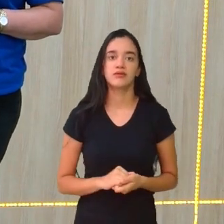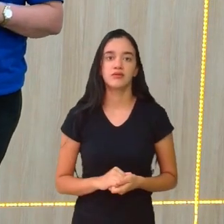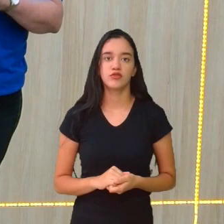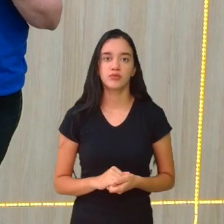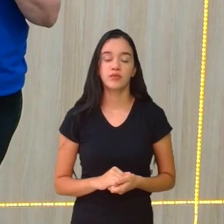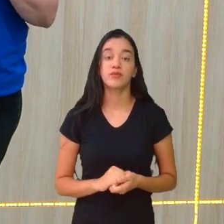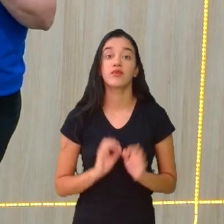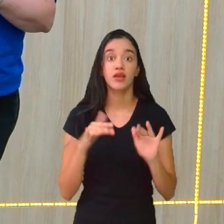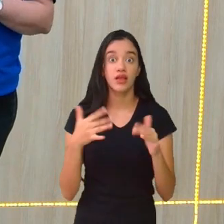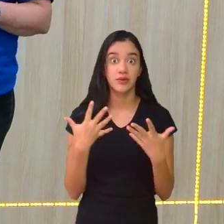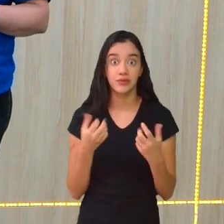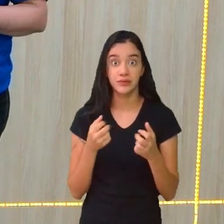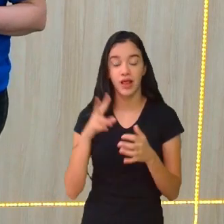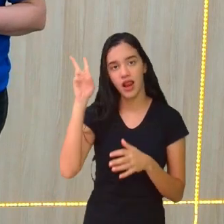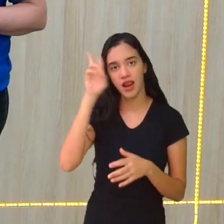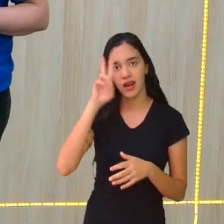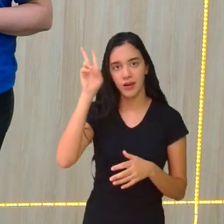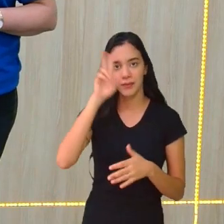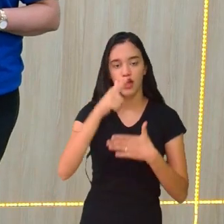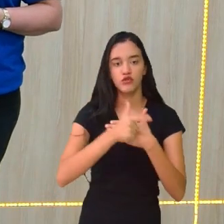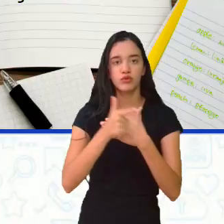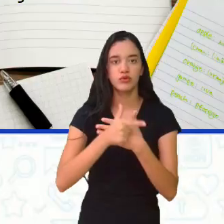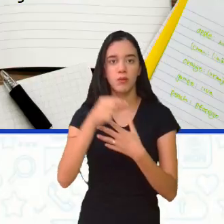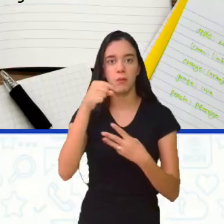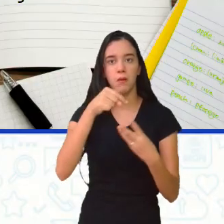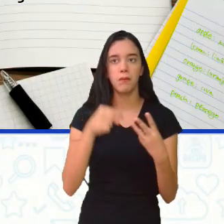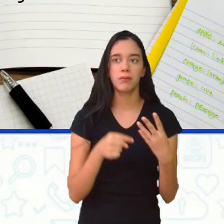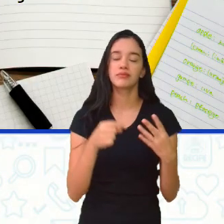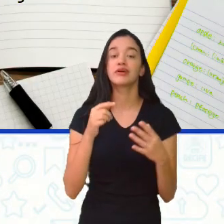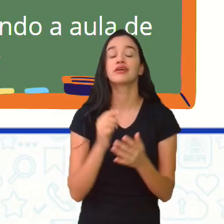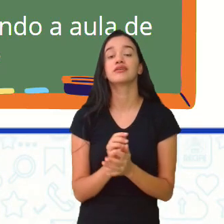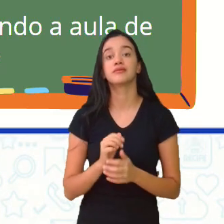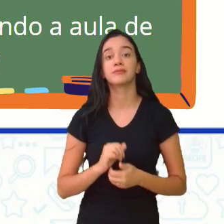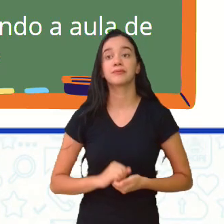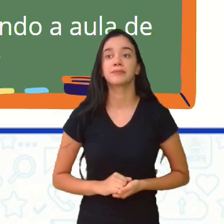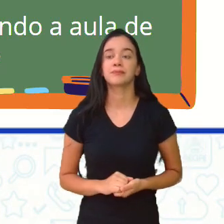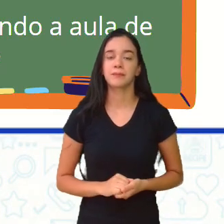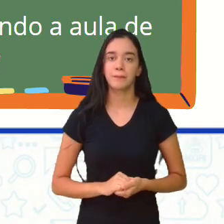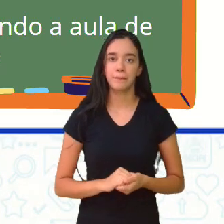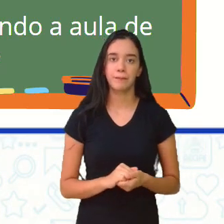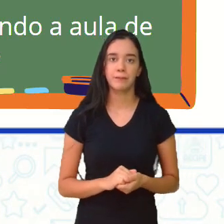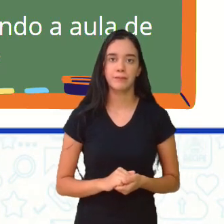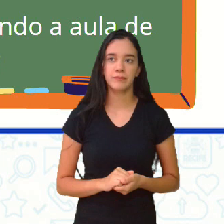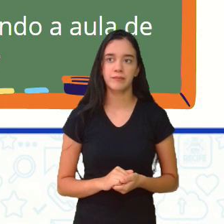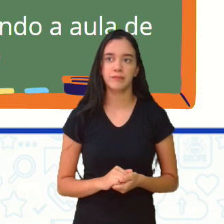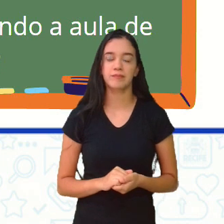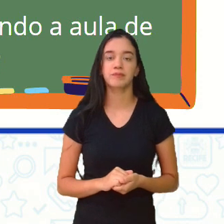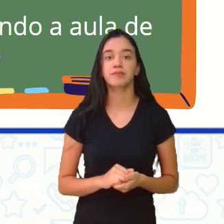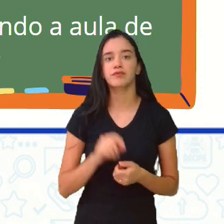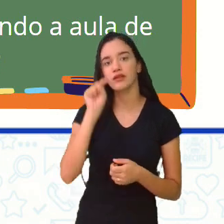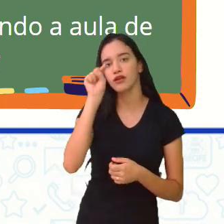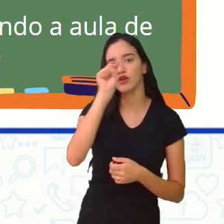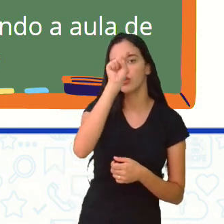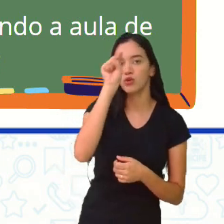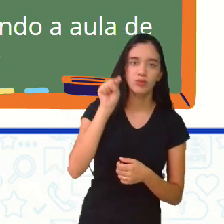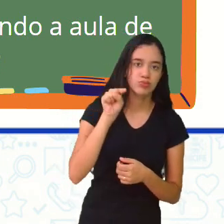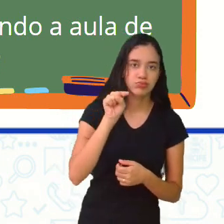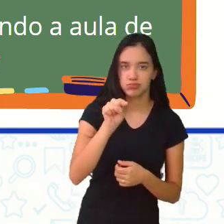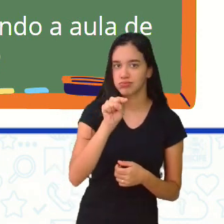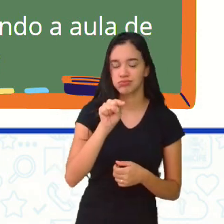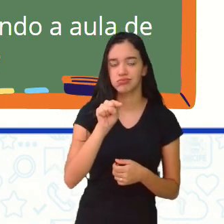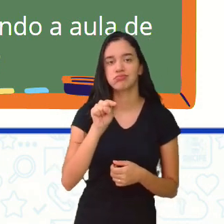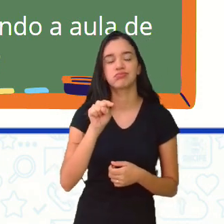Então, vamos lembrar as funções de cada pontuação? Então, a interrogação, né, o ponto